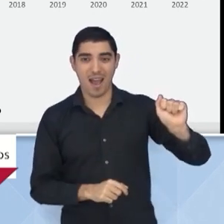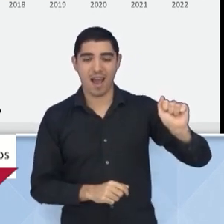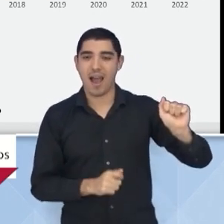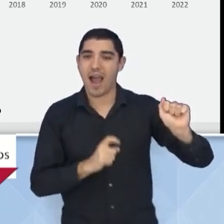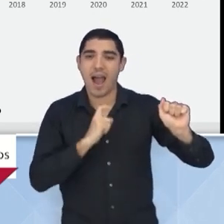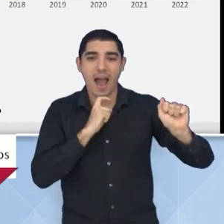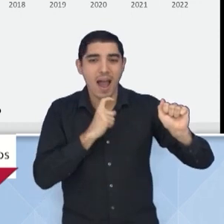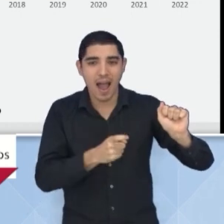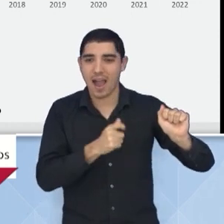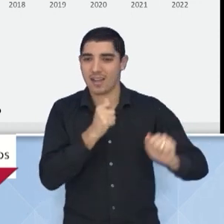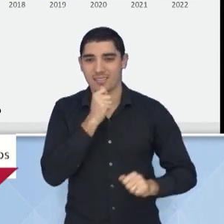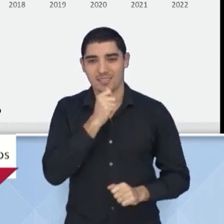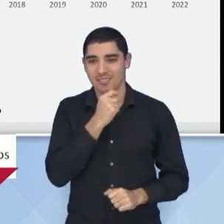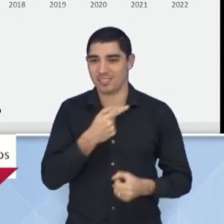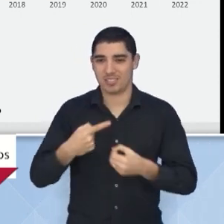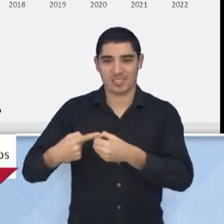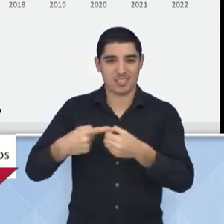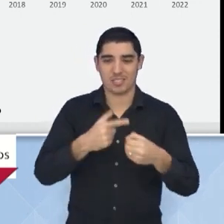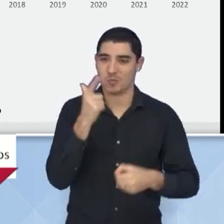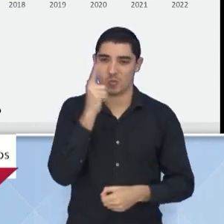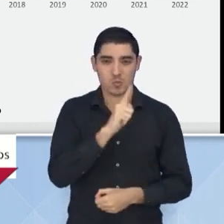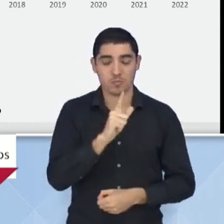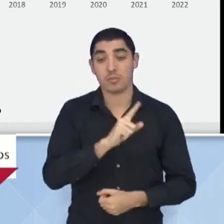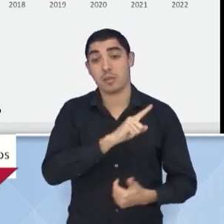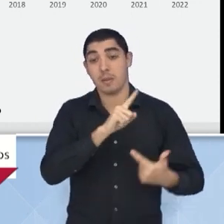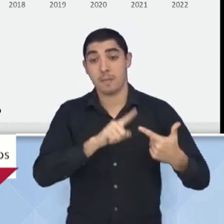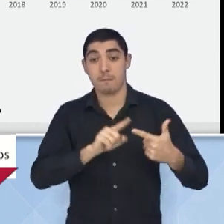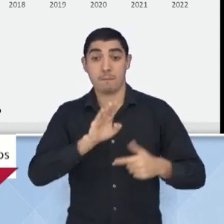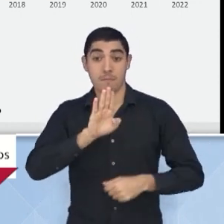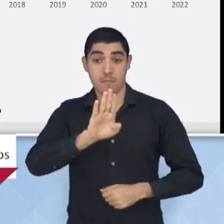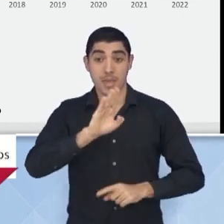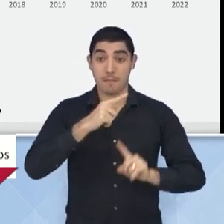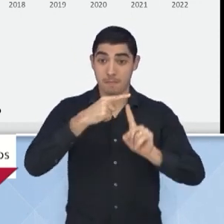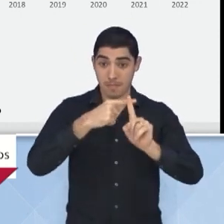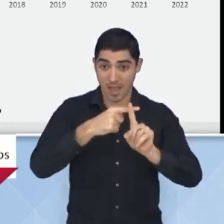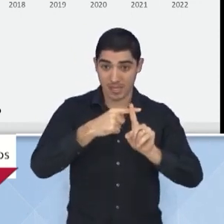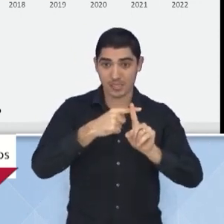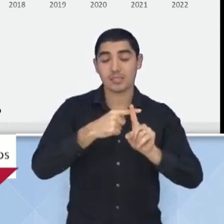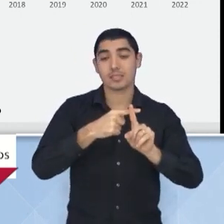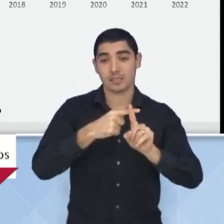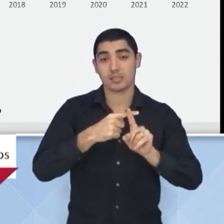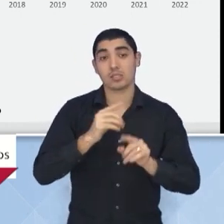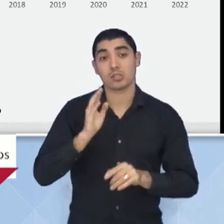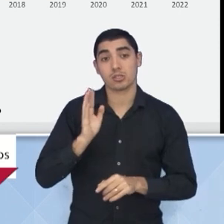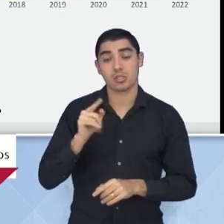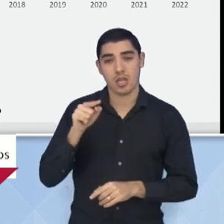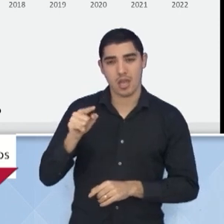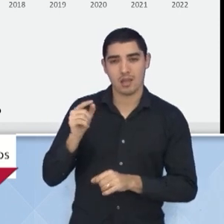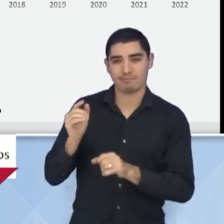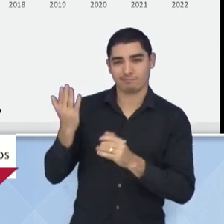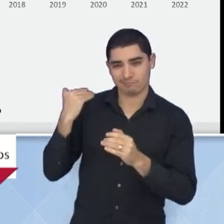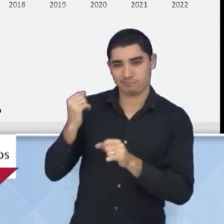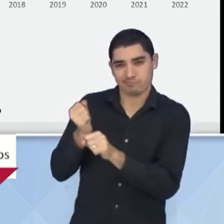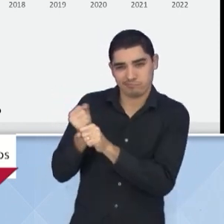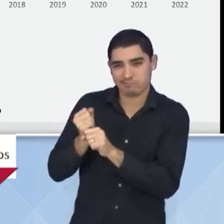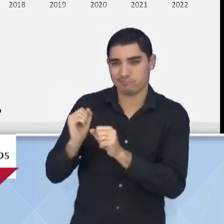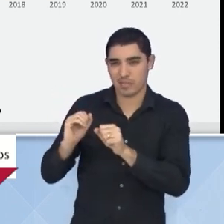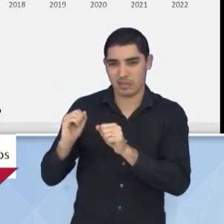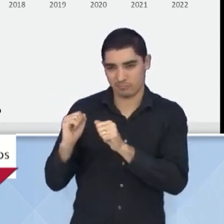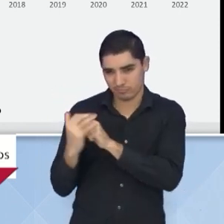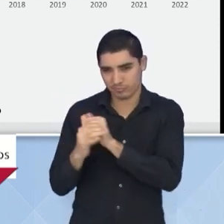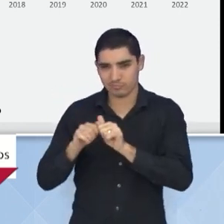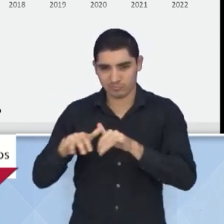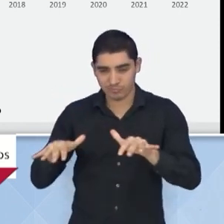município alcançou faixa B mais nesses últimos anos pós-pandemia a gente não teve nenhum